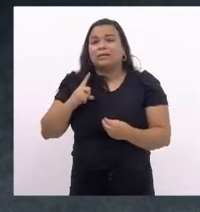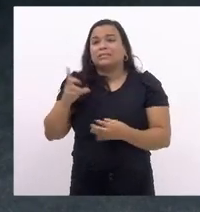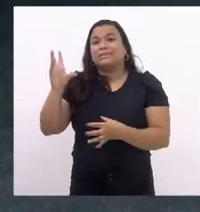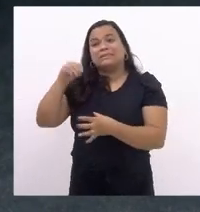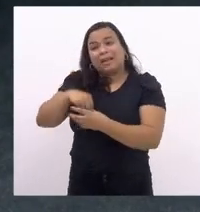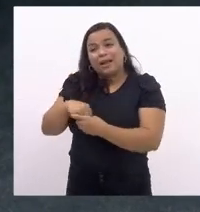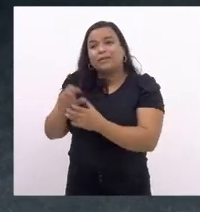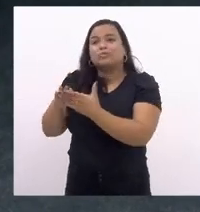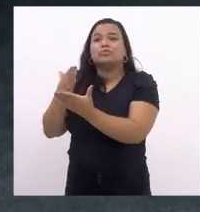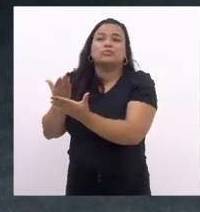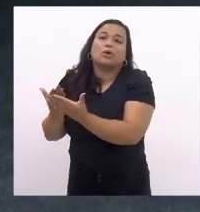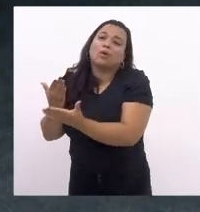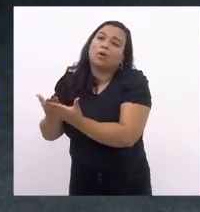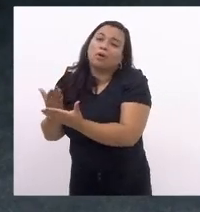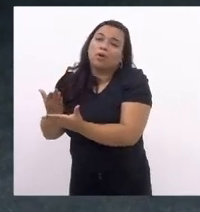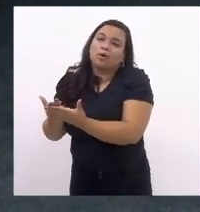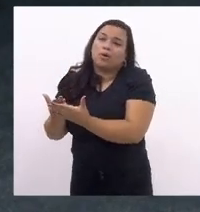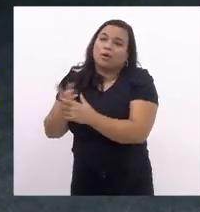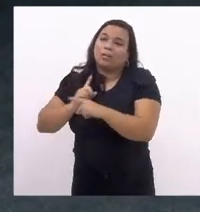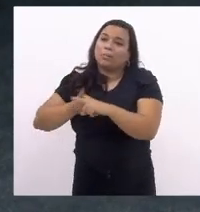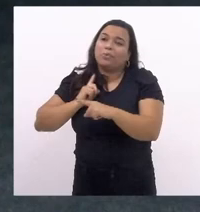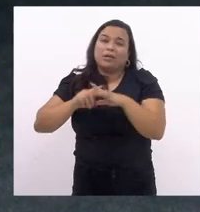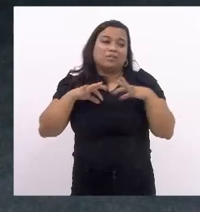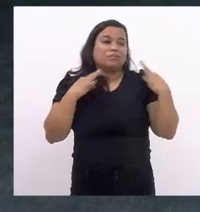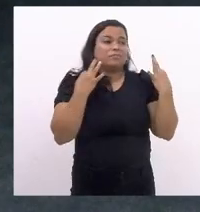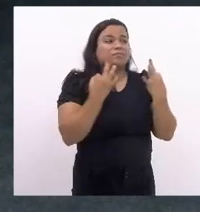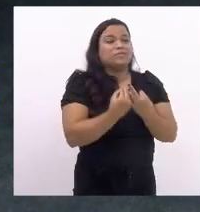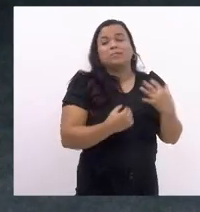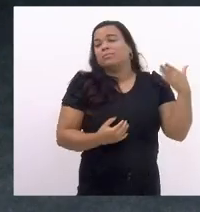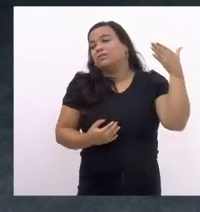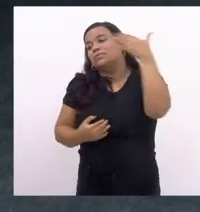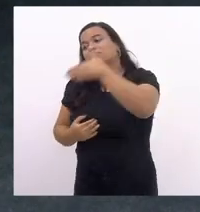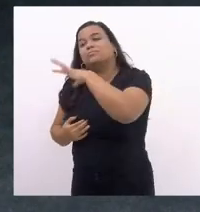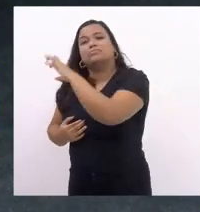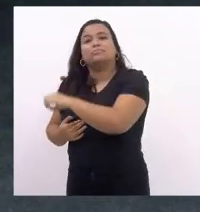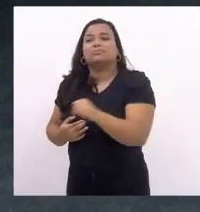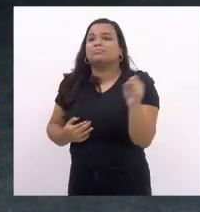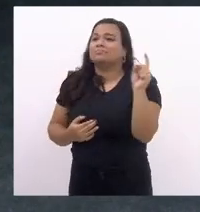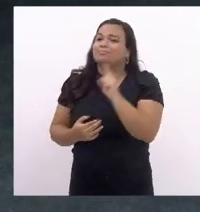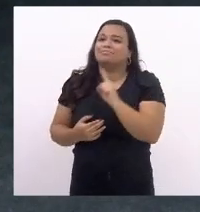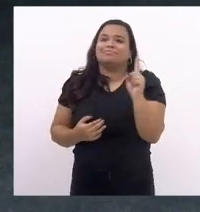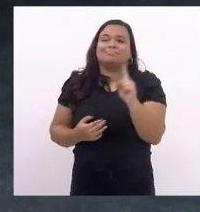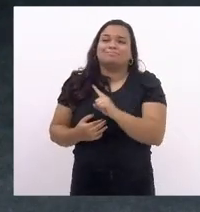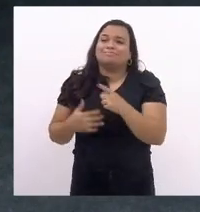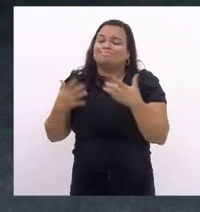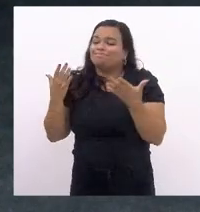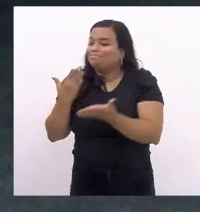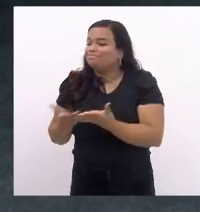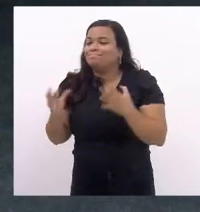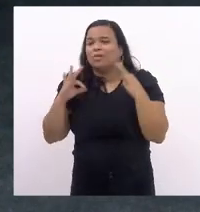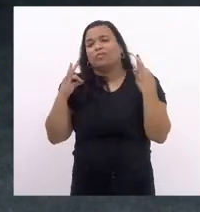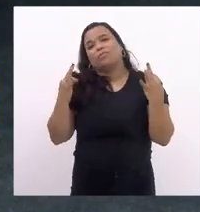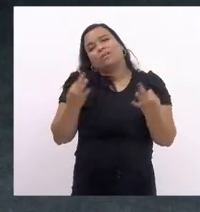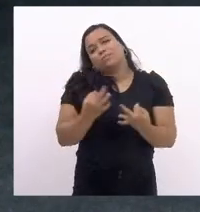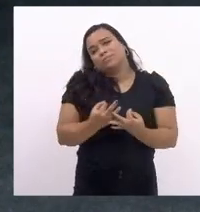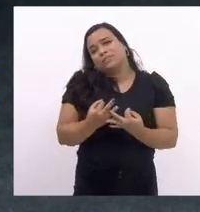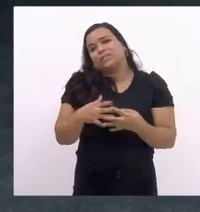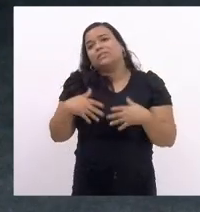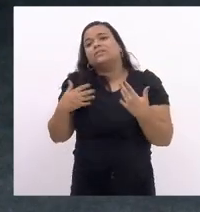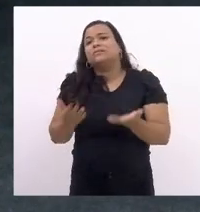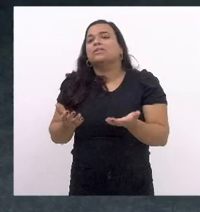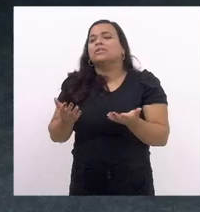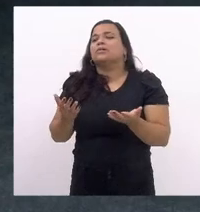creches e nas escolas, porque seus familiares não foram lhe buscar. Então, isso mostra que, além do número